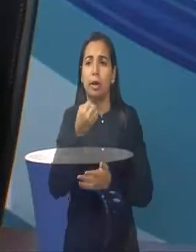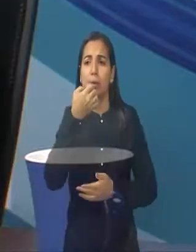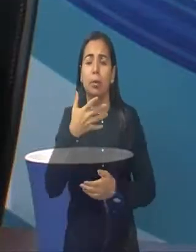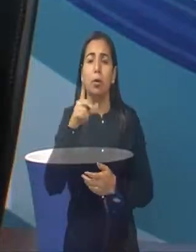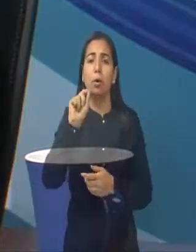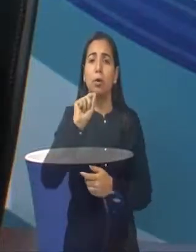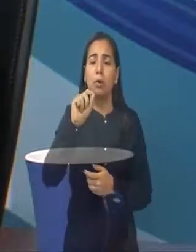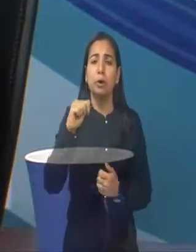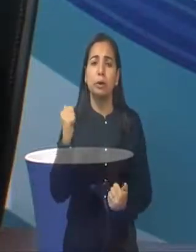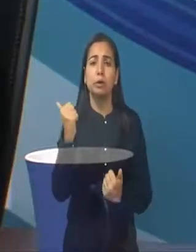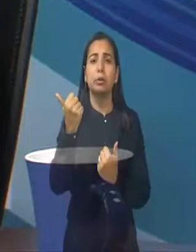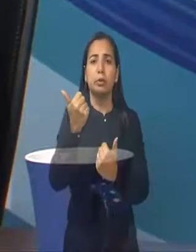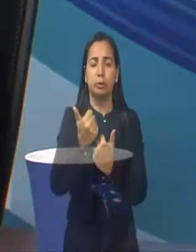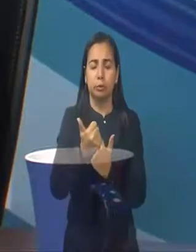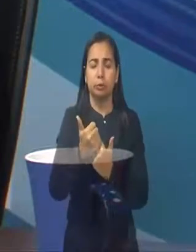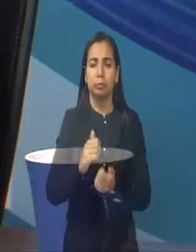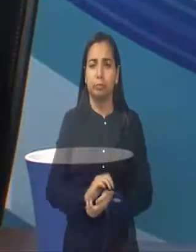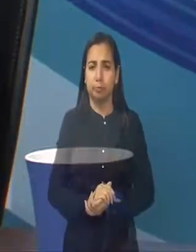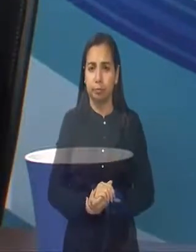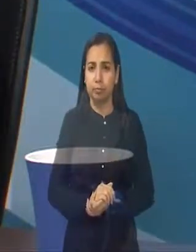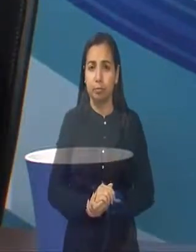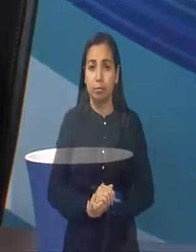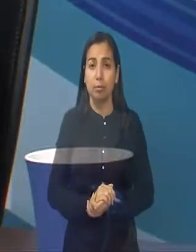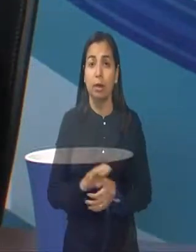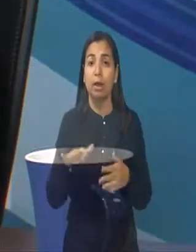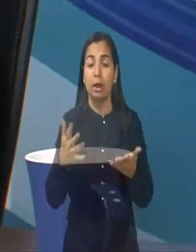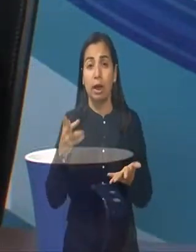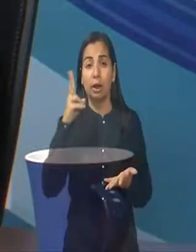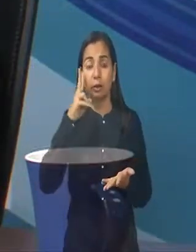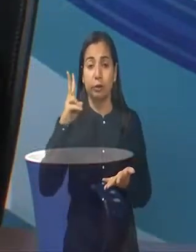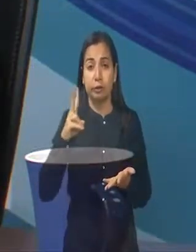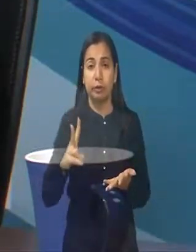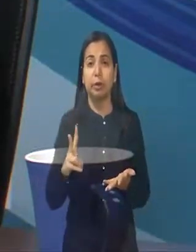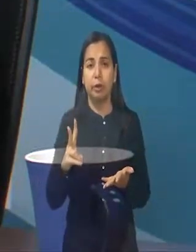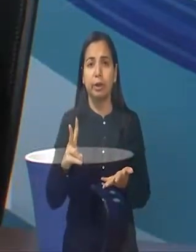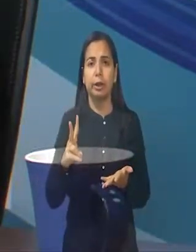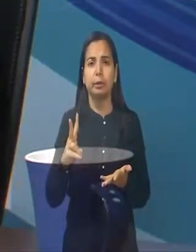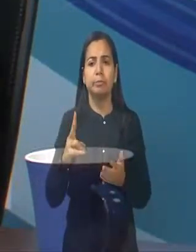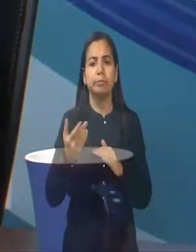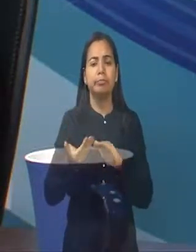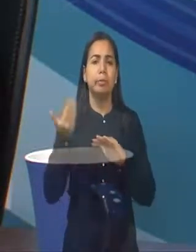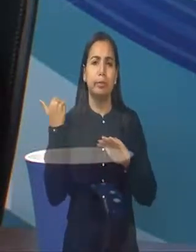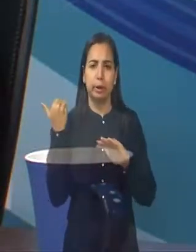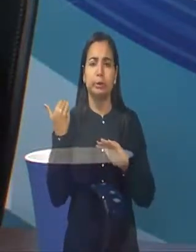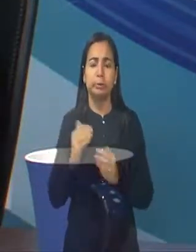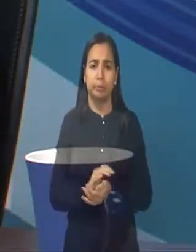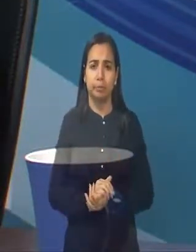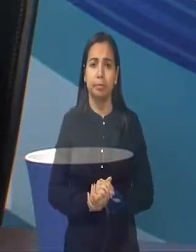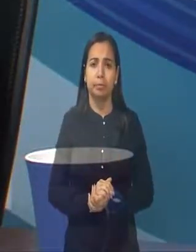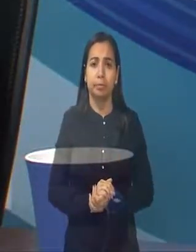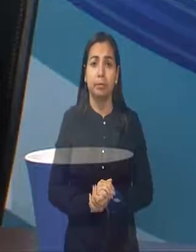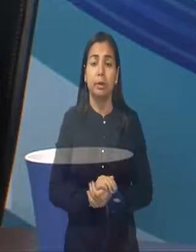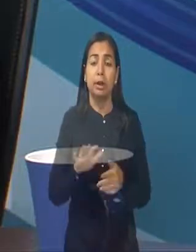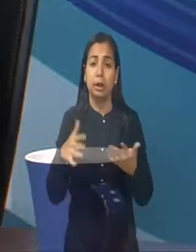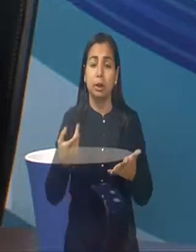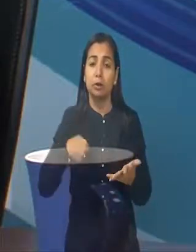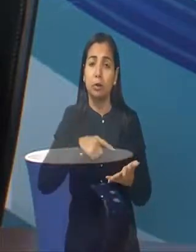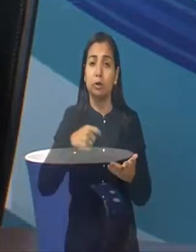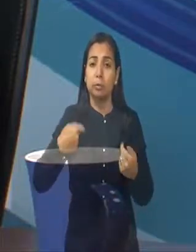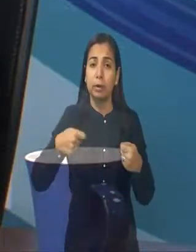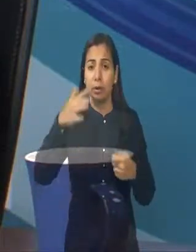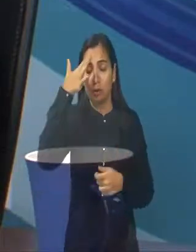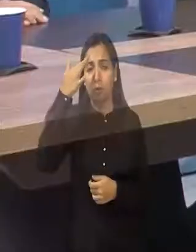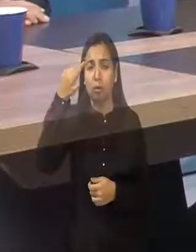substituídas pelo que lhes parecia recuo. Aí a roda da história rodou para trás, né? Então, é preciso compreender que essa